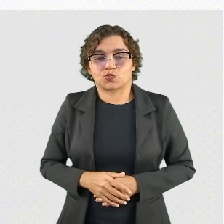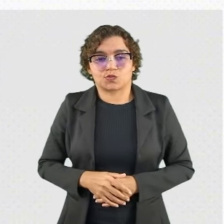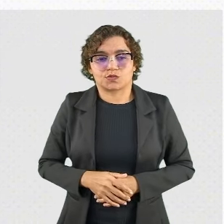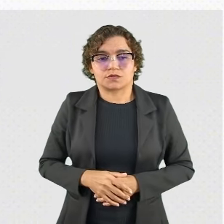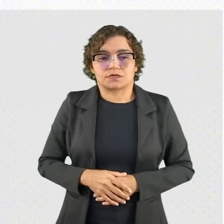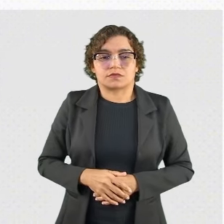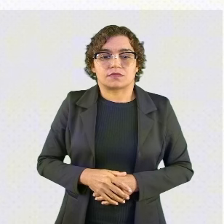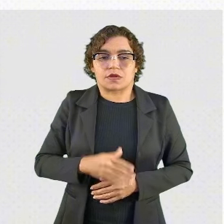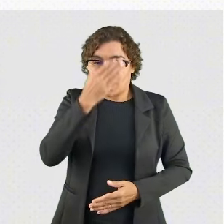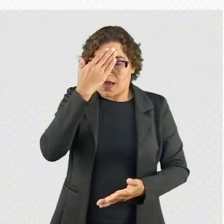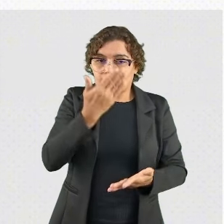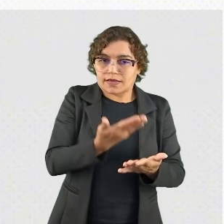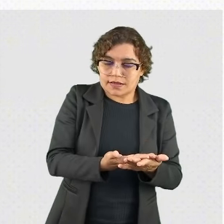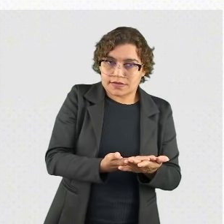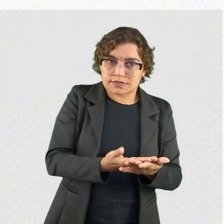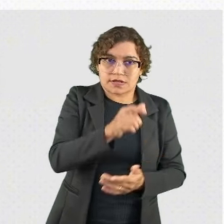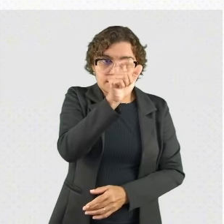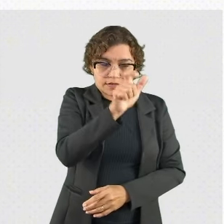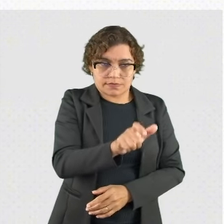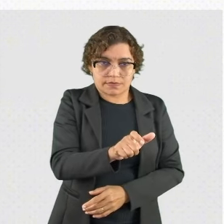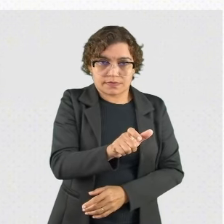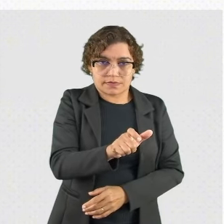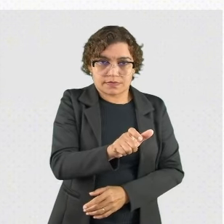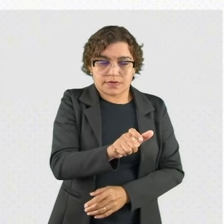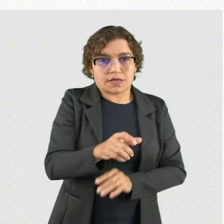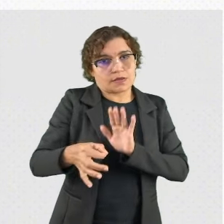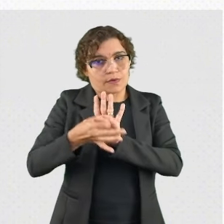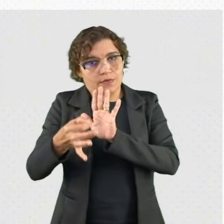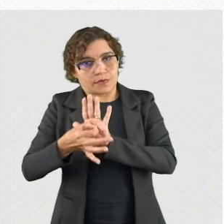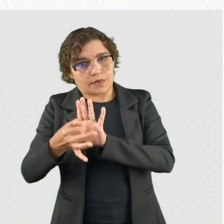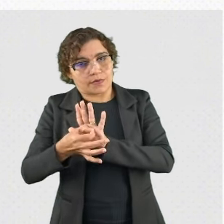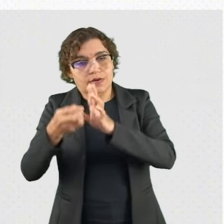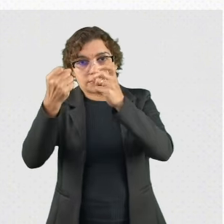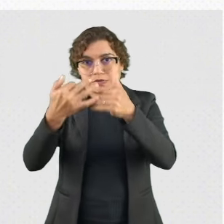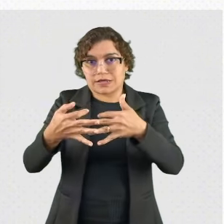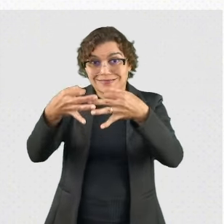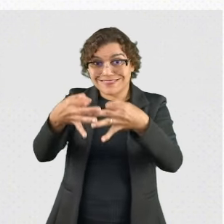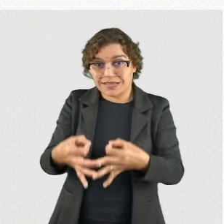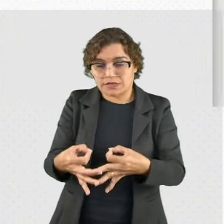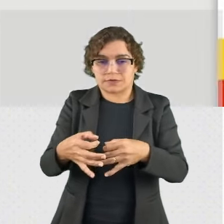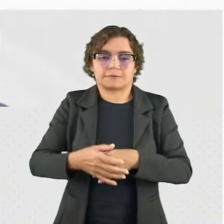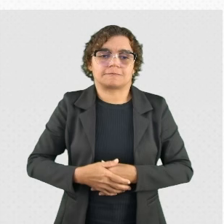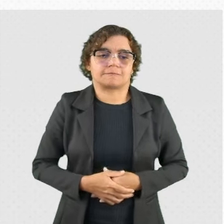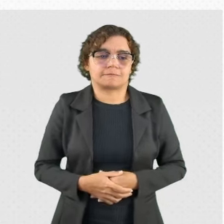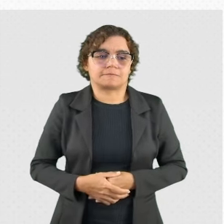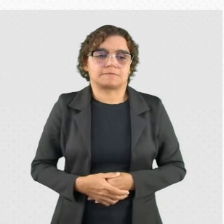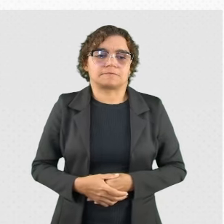a crença de S em P está justificada, ok?